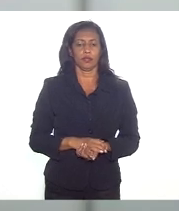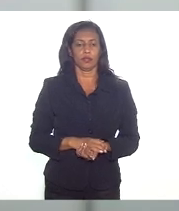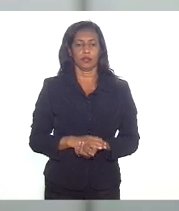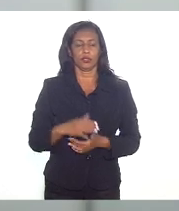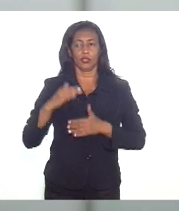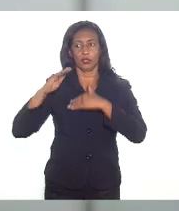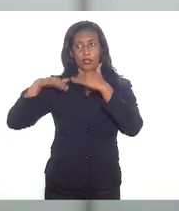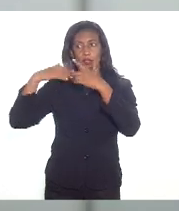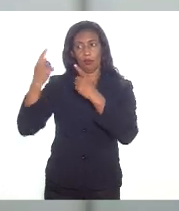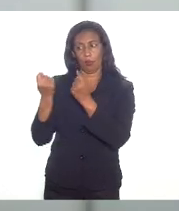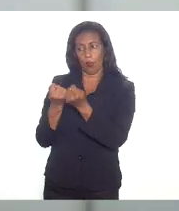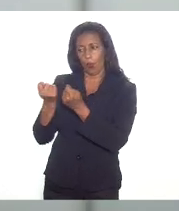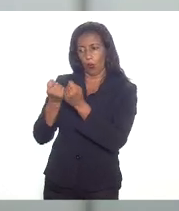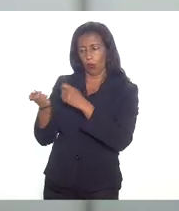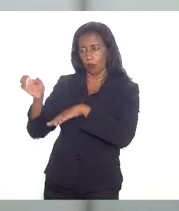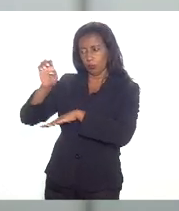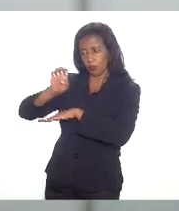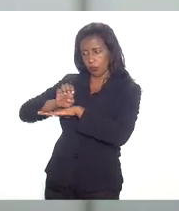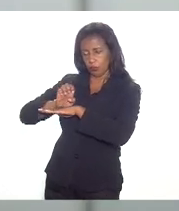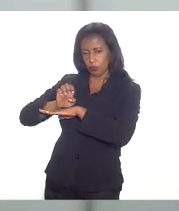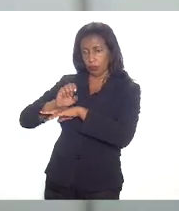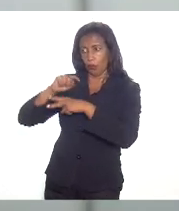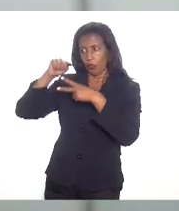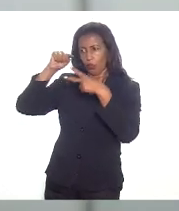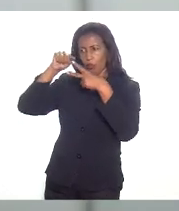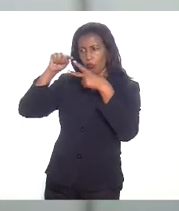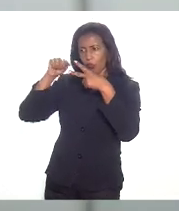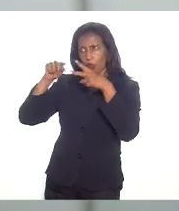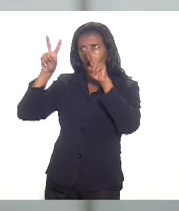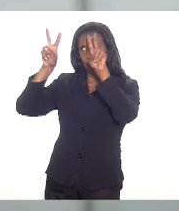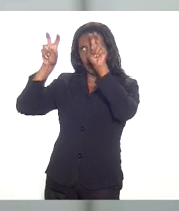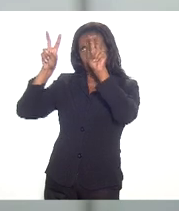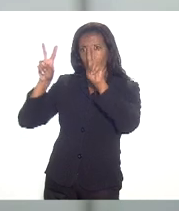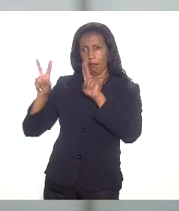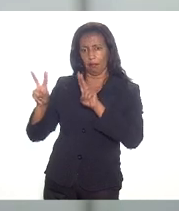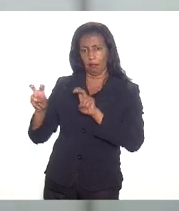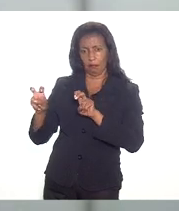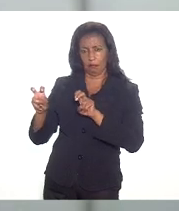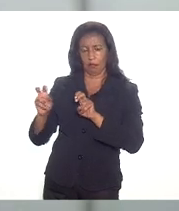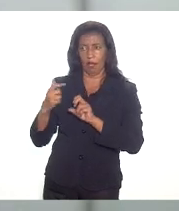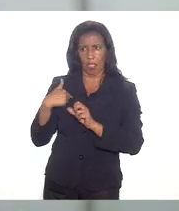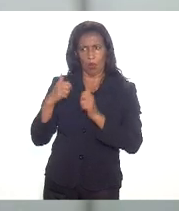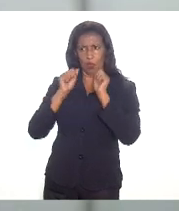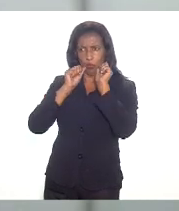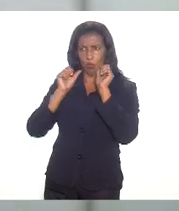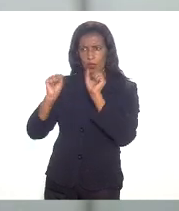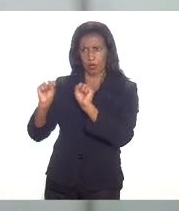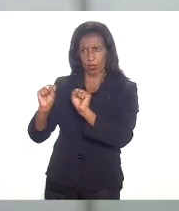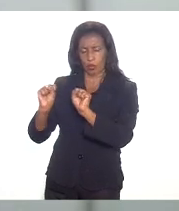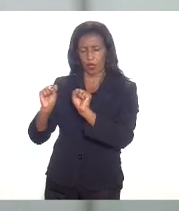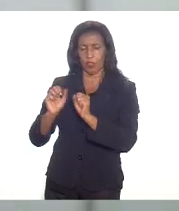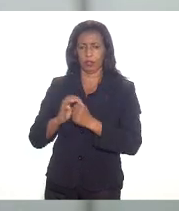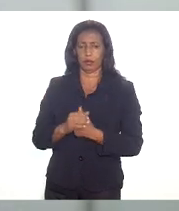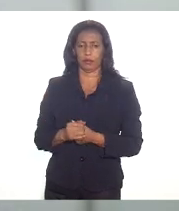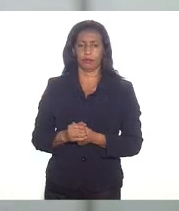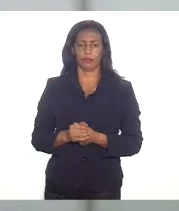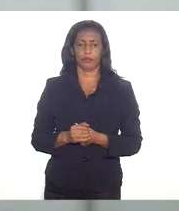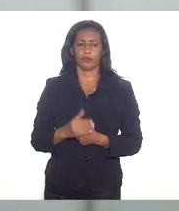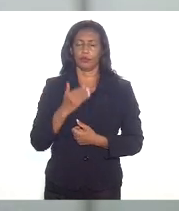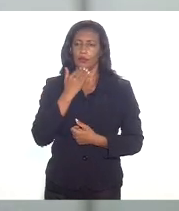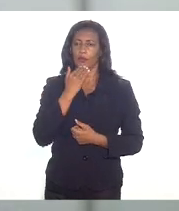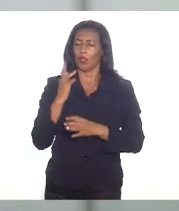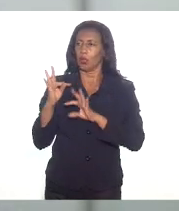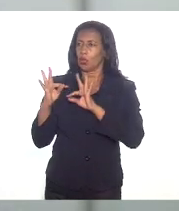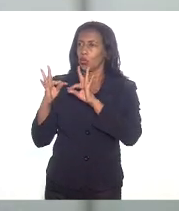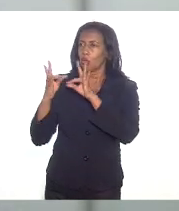econômico do nosso Estado, dois temas que eu estou aqui com a minha assessoria, já vou pedir para pegar